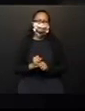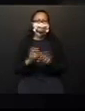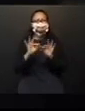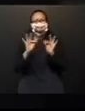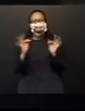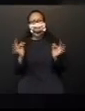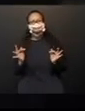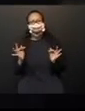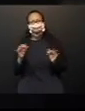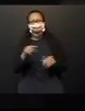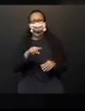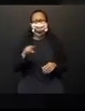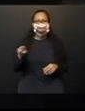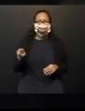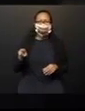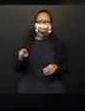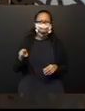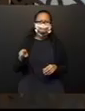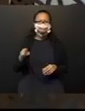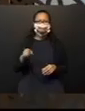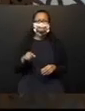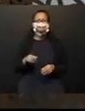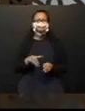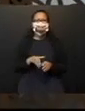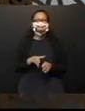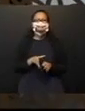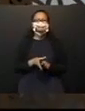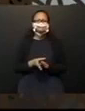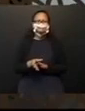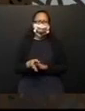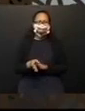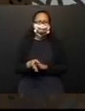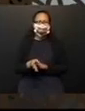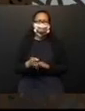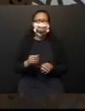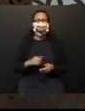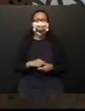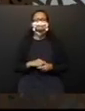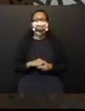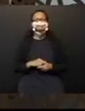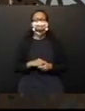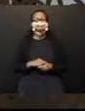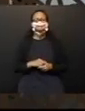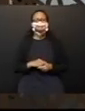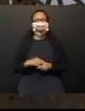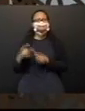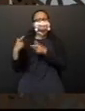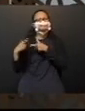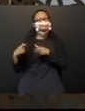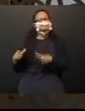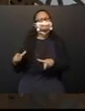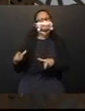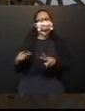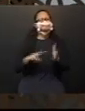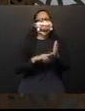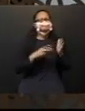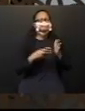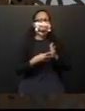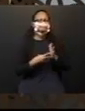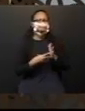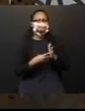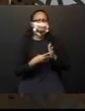que vocês estão mais acostumados. E depois, o convencional. O que é convencional, professora? É a